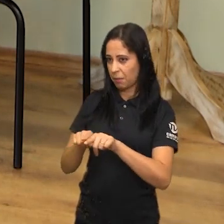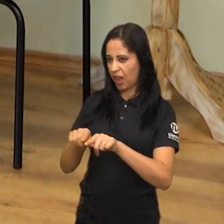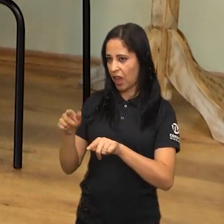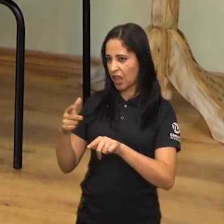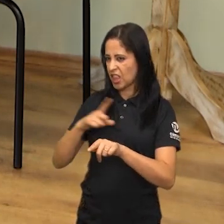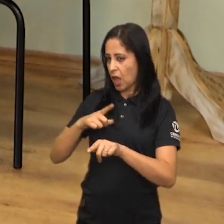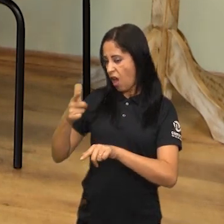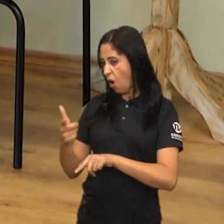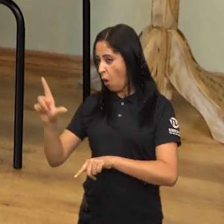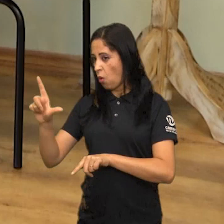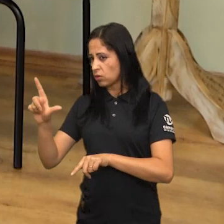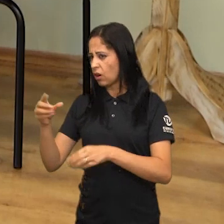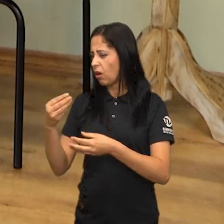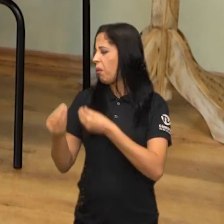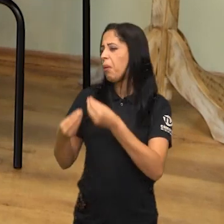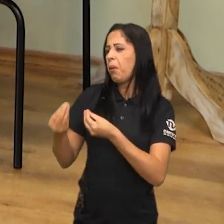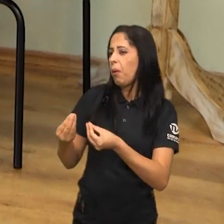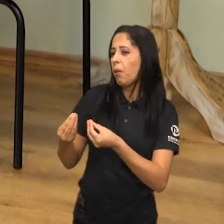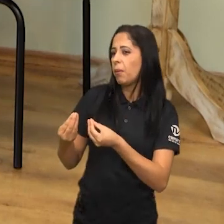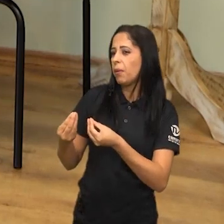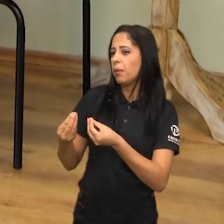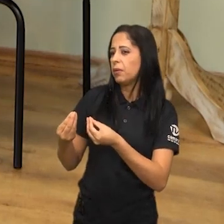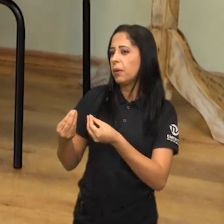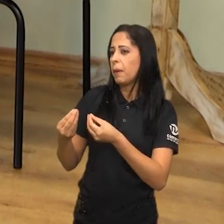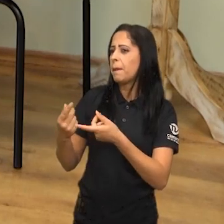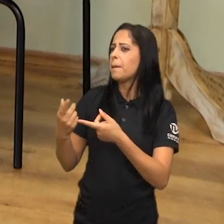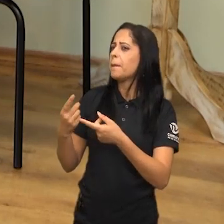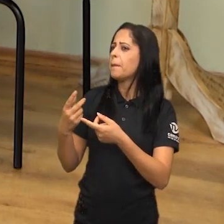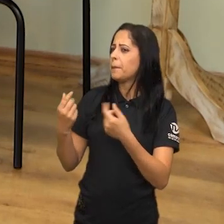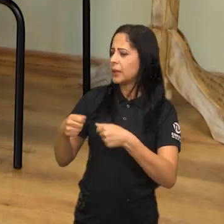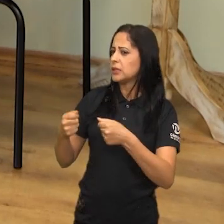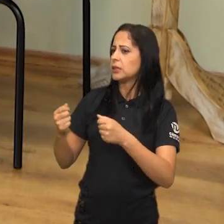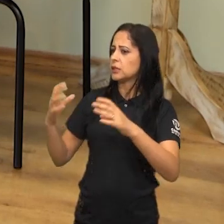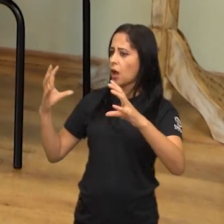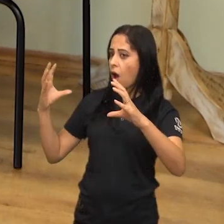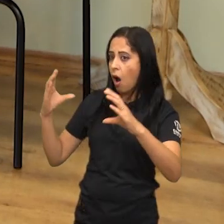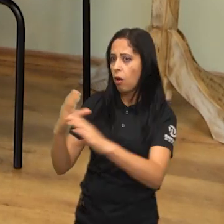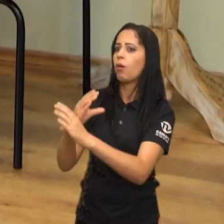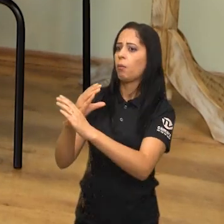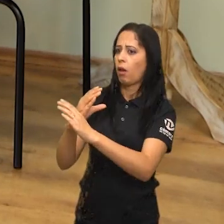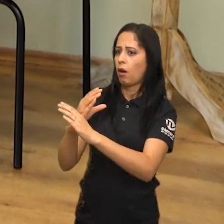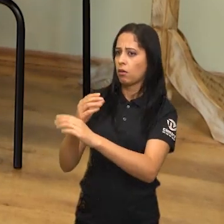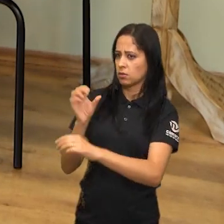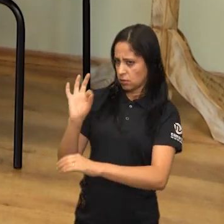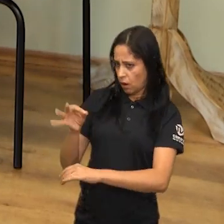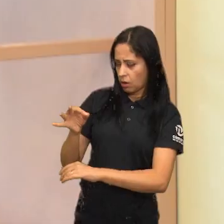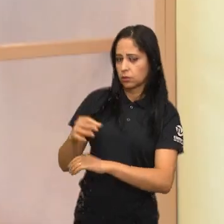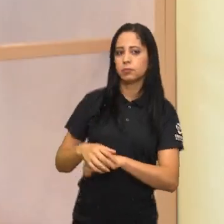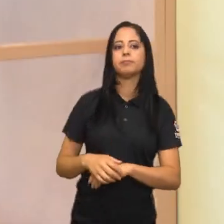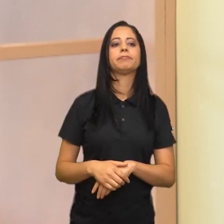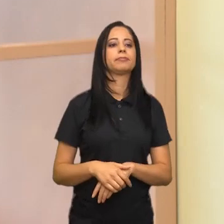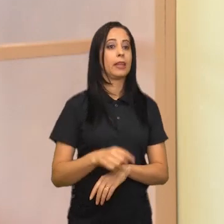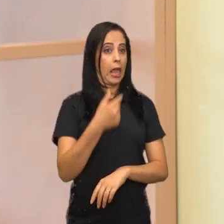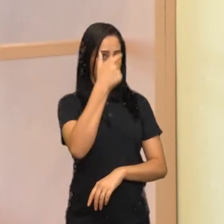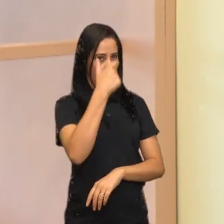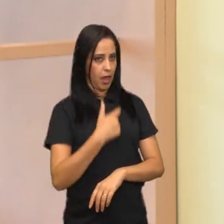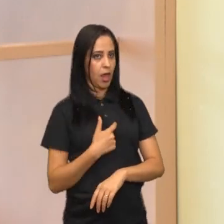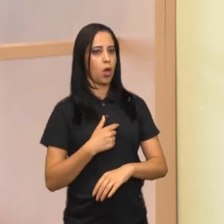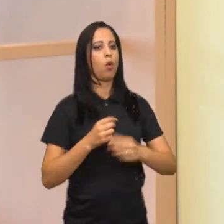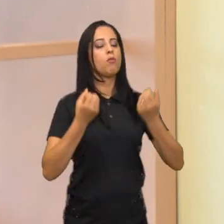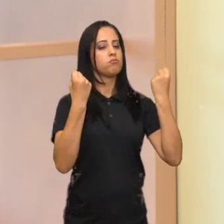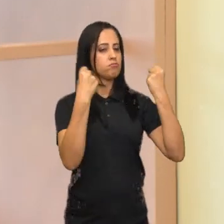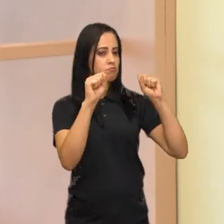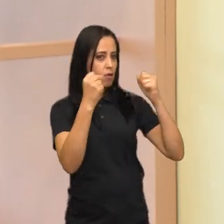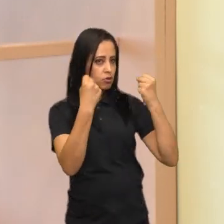física, alimentação, porque é um conjunto para ter uma qualidade de vida bacana, né? Sem dúvida. Então eu faço atividade física, eu